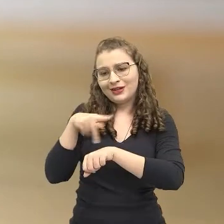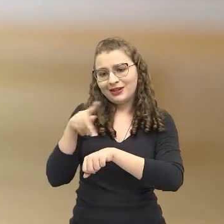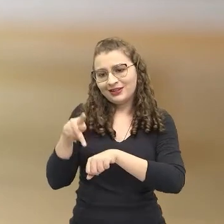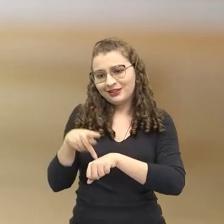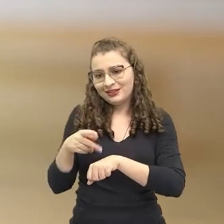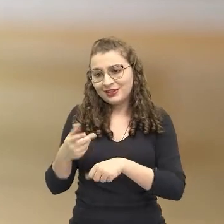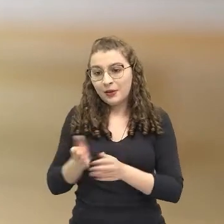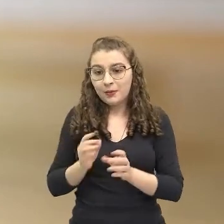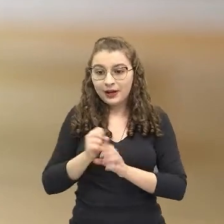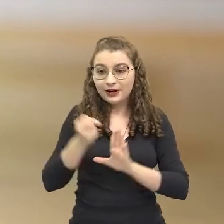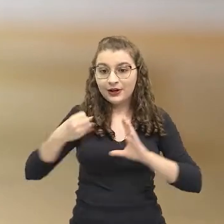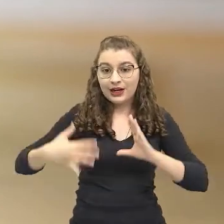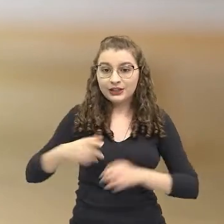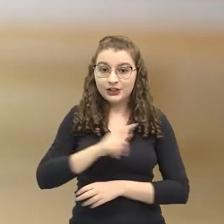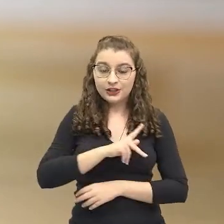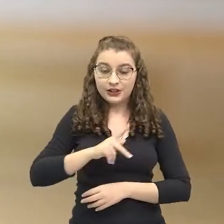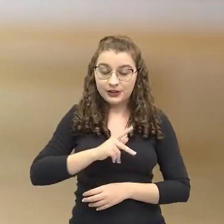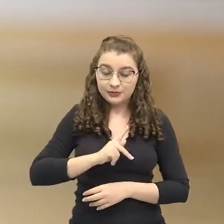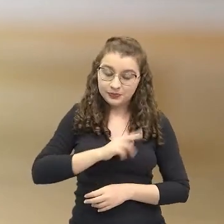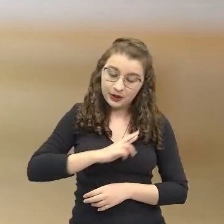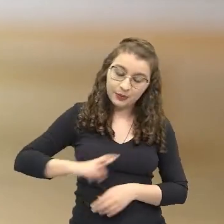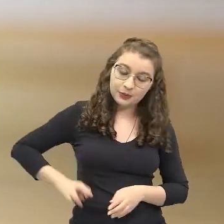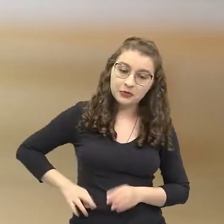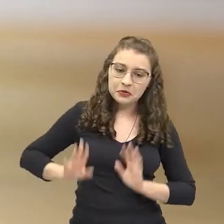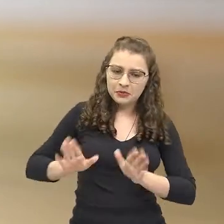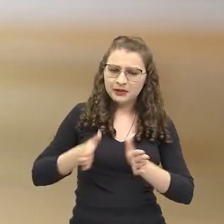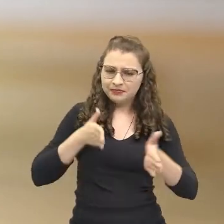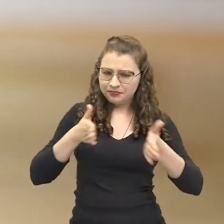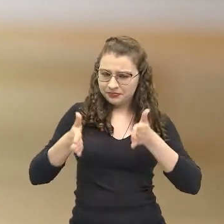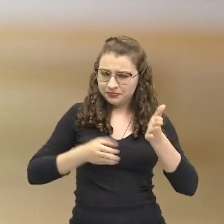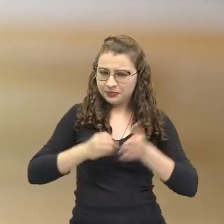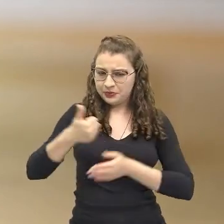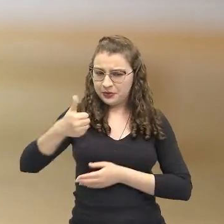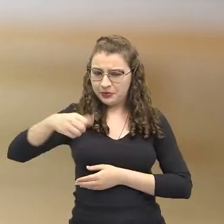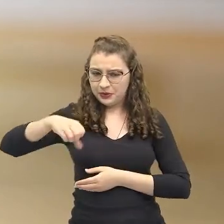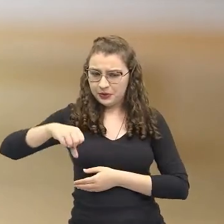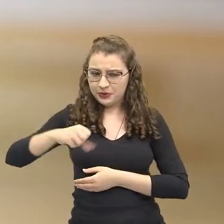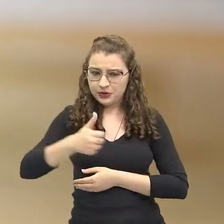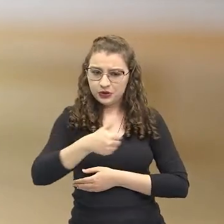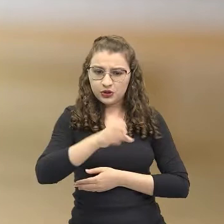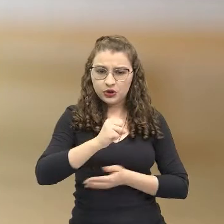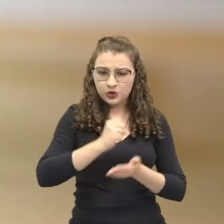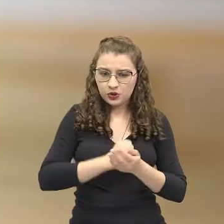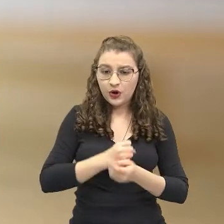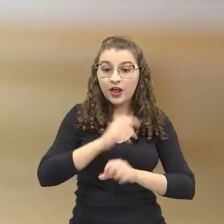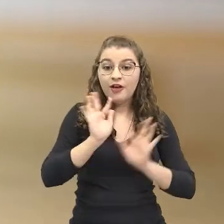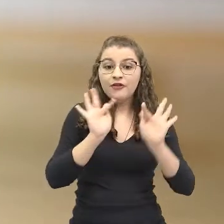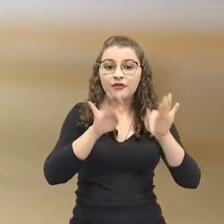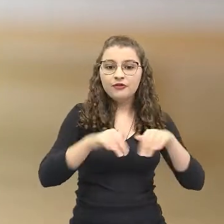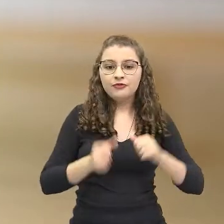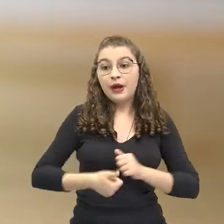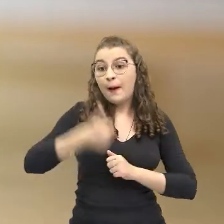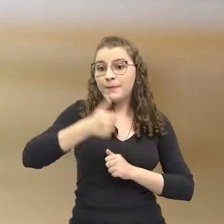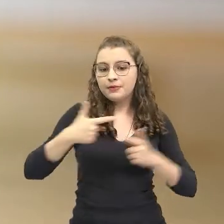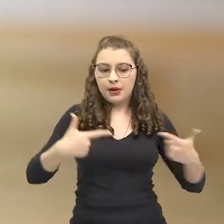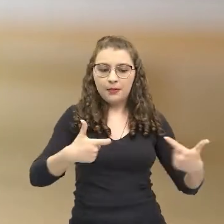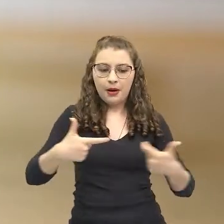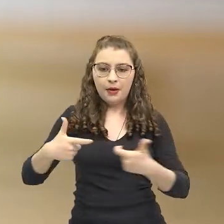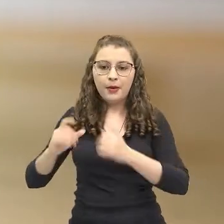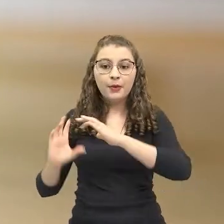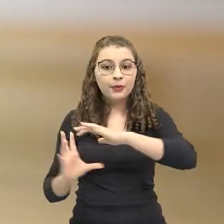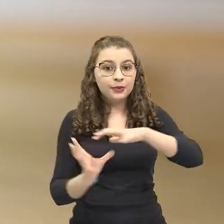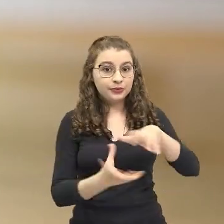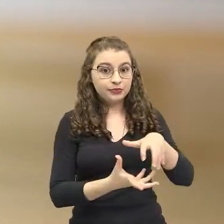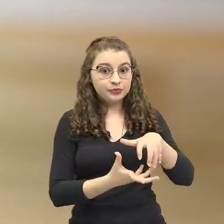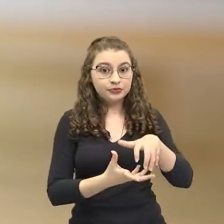também temos que falar que naquele momento ainda, em 1918, tinha terminado a Primeira Guerra Mundial, não é? Então